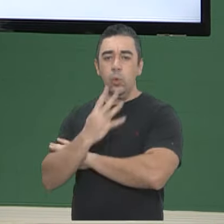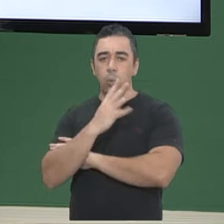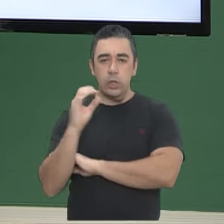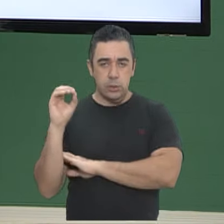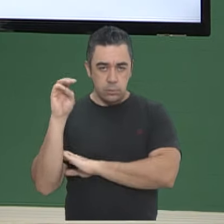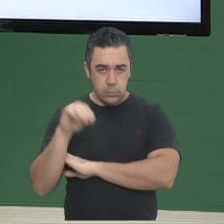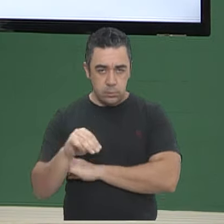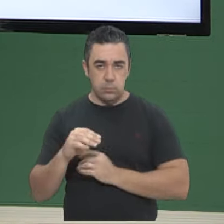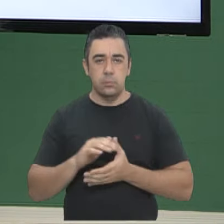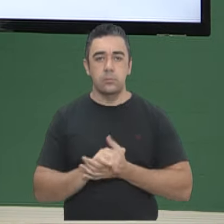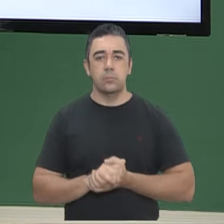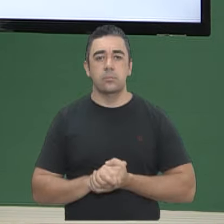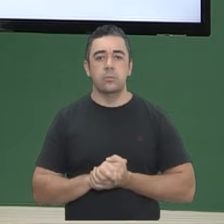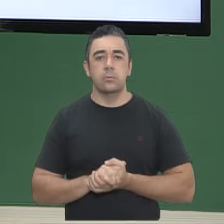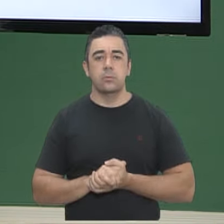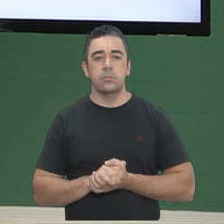metros.